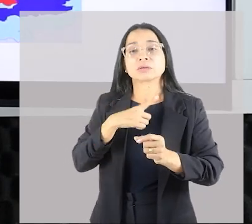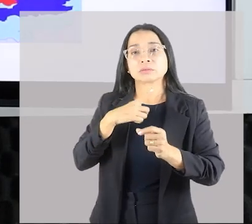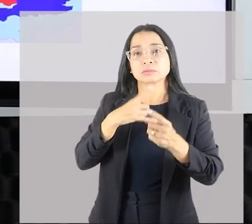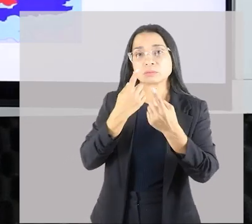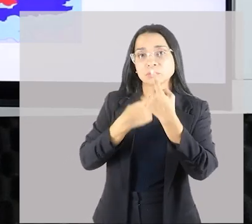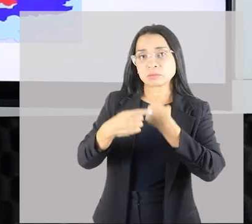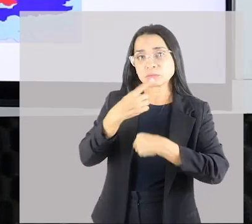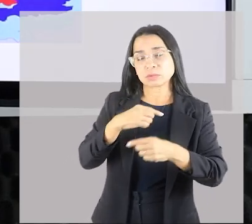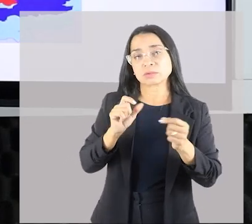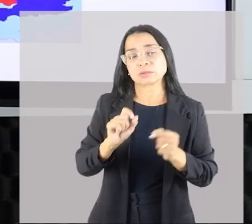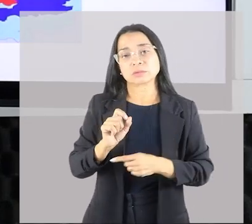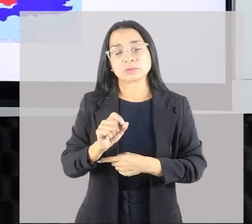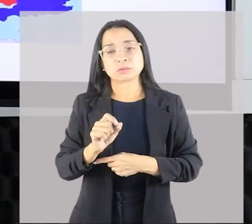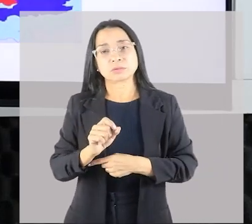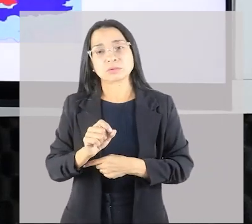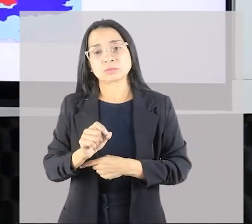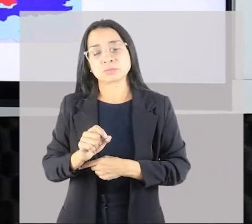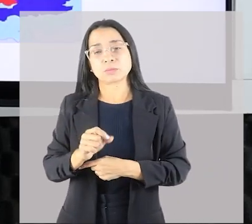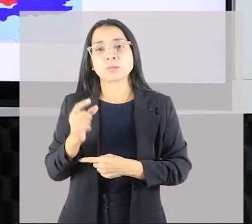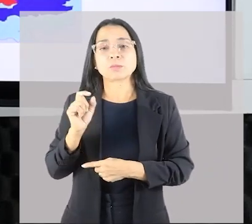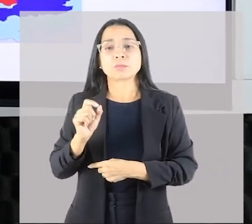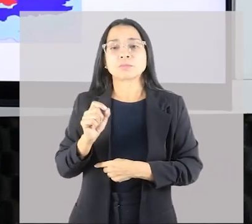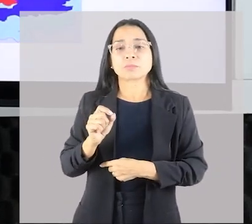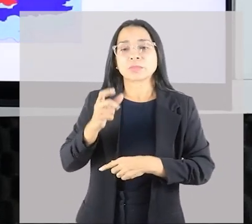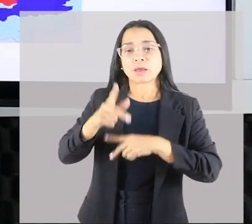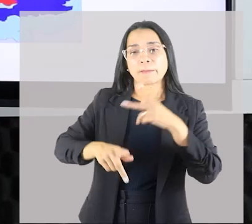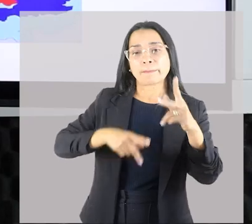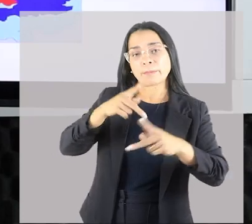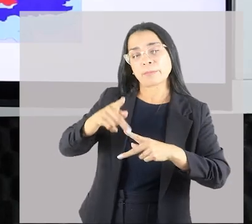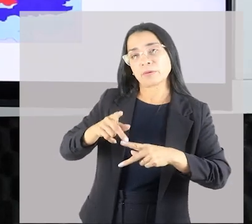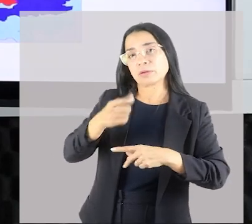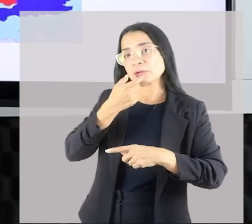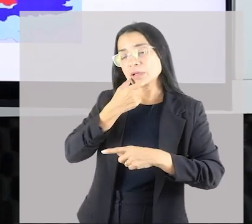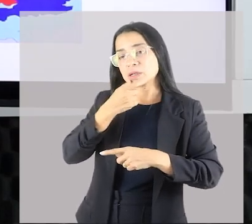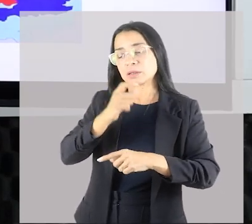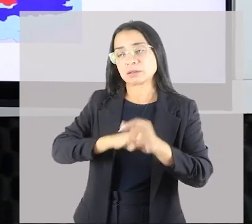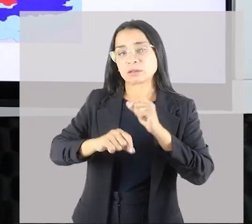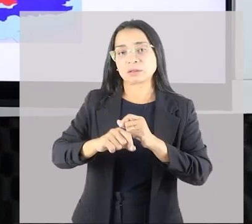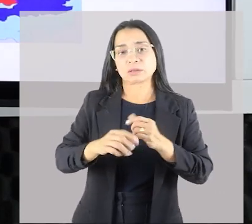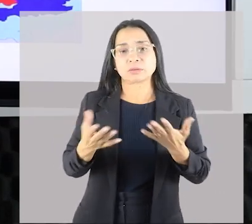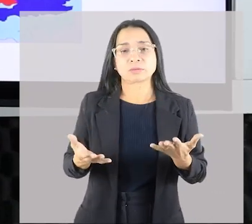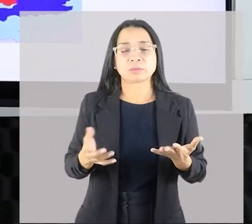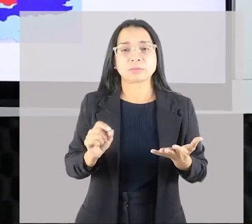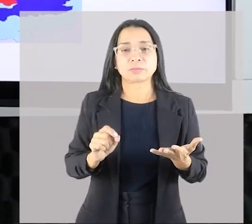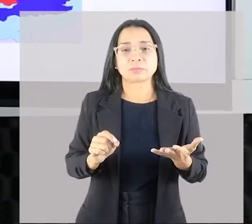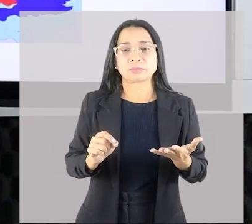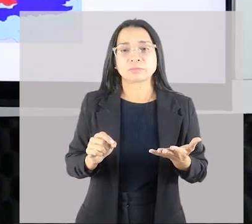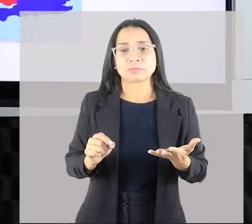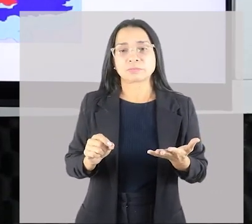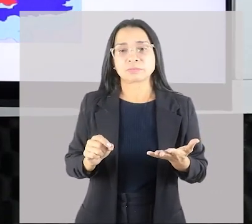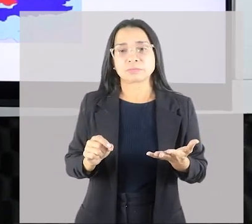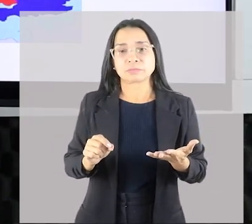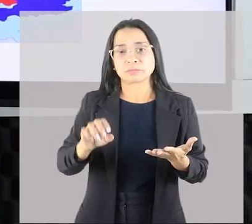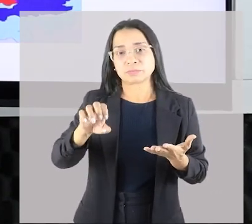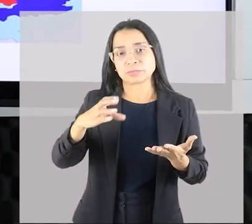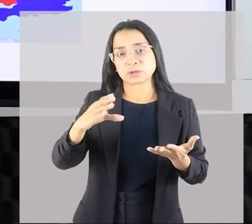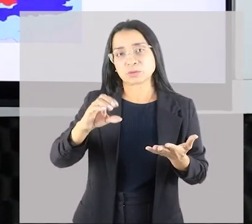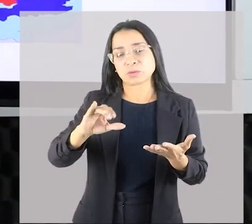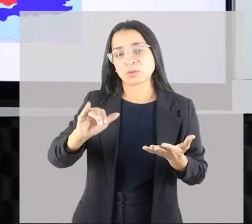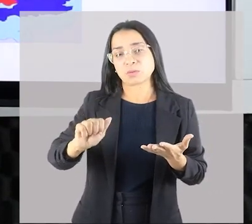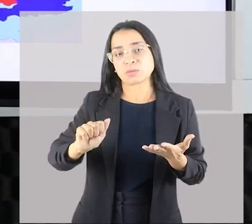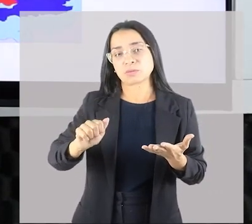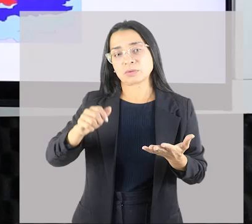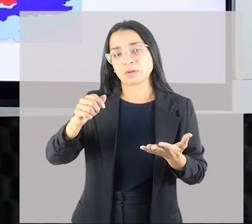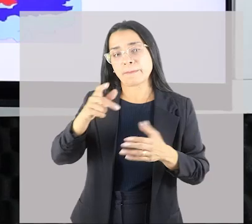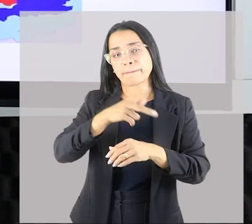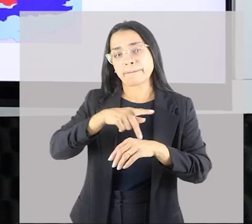sair da União Europeia era a população da Inglaterra, certo? Escócia, País de